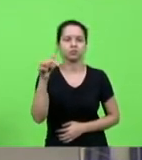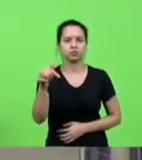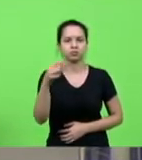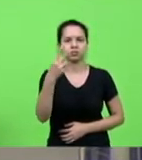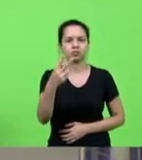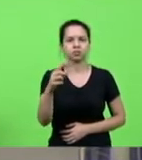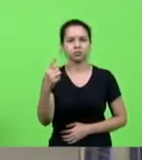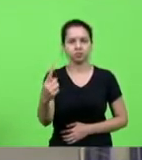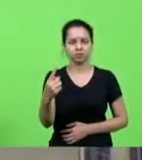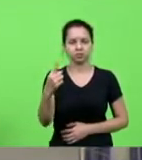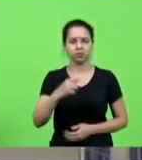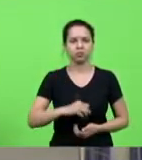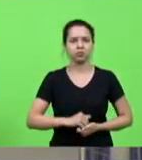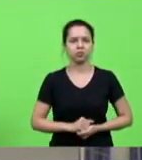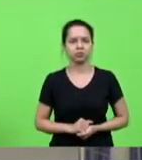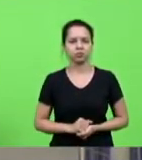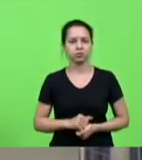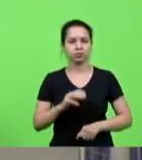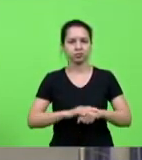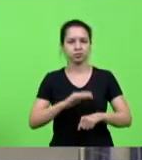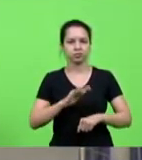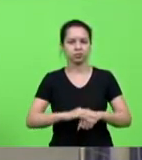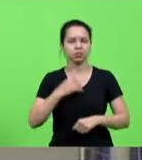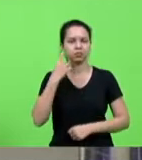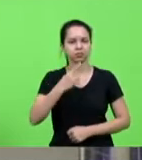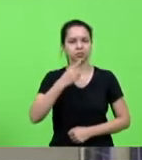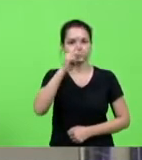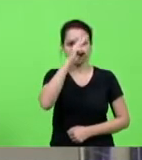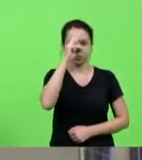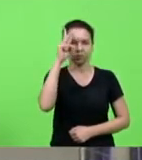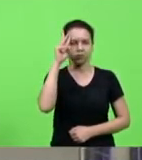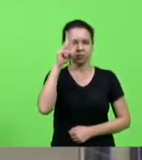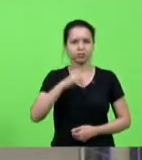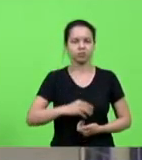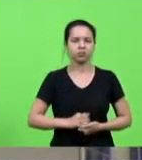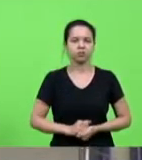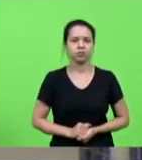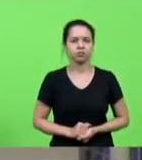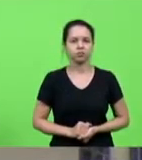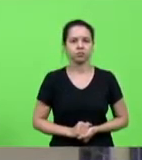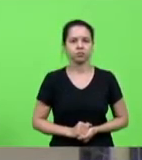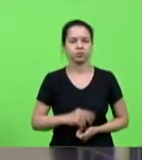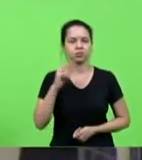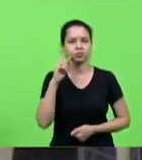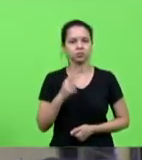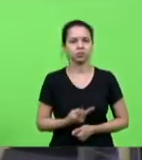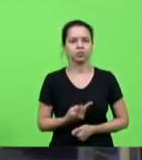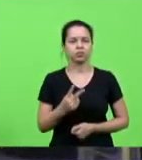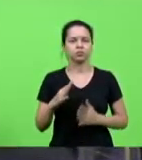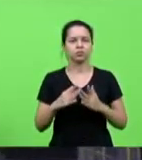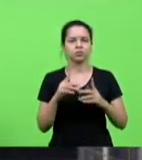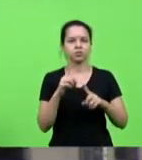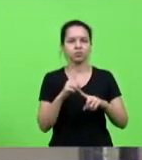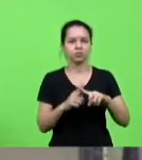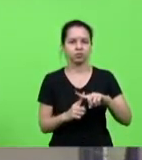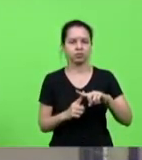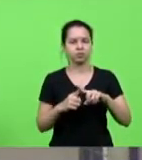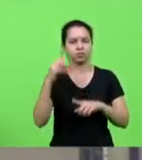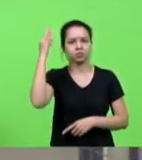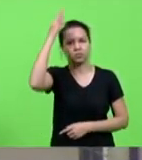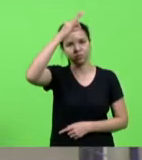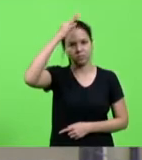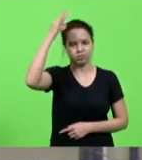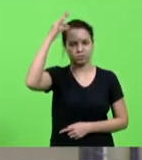57.7/2021. Autor deputado Volney Weber. Reconhece o Santuário Nossa Senhora de Fátima, no município